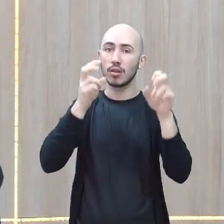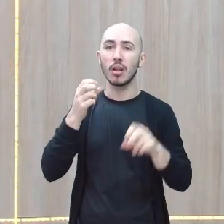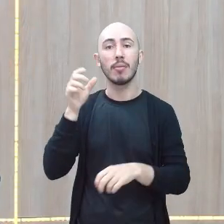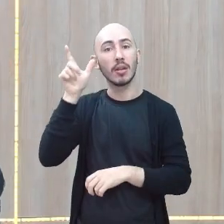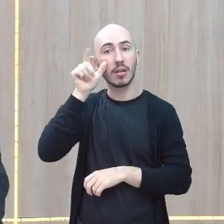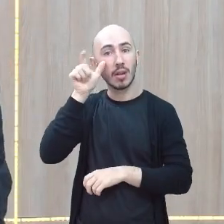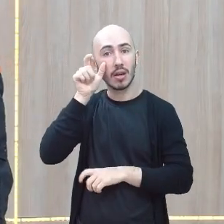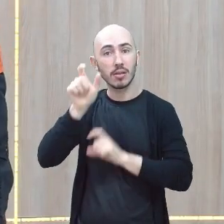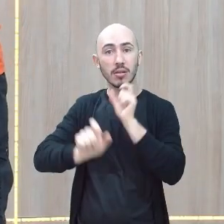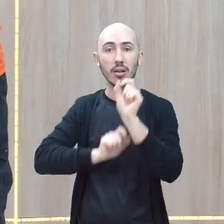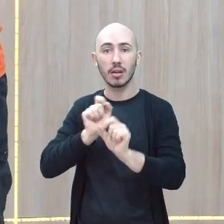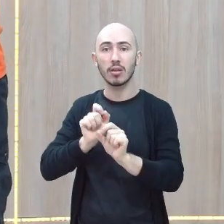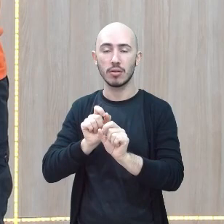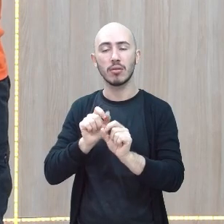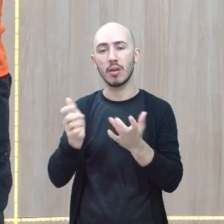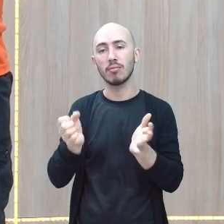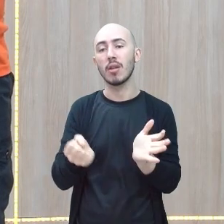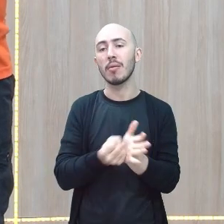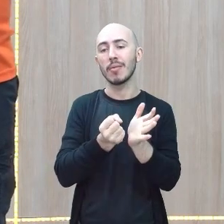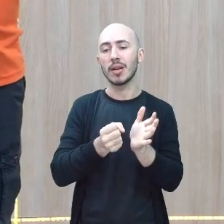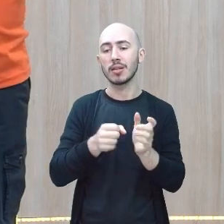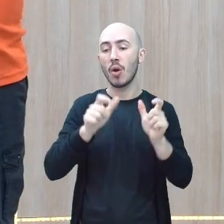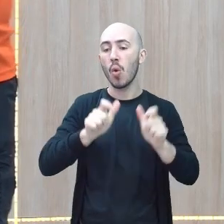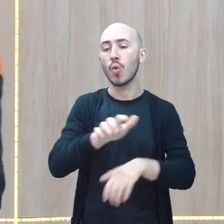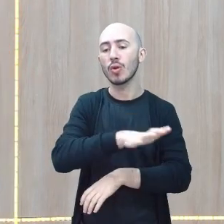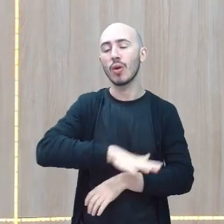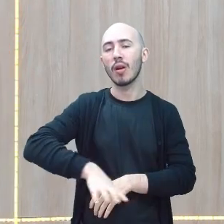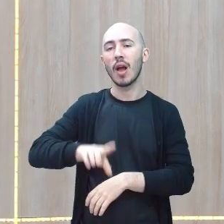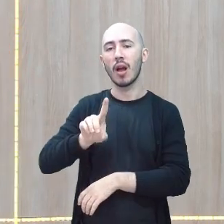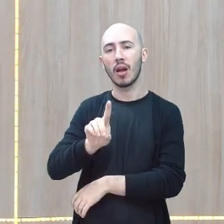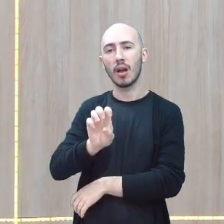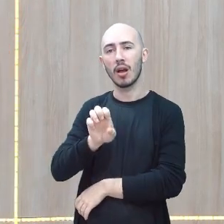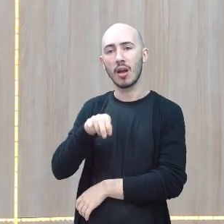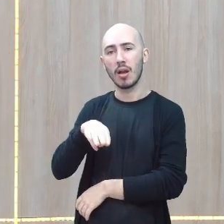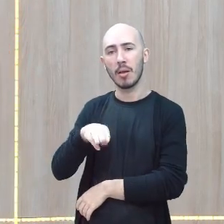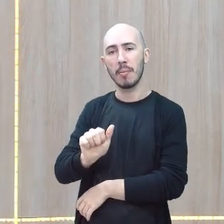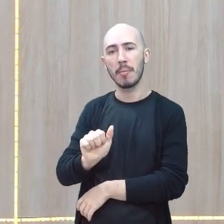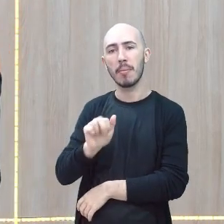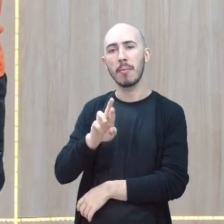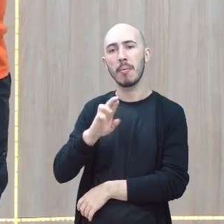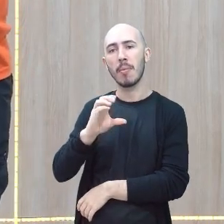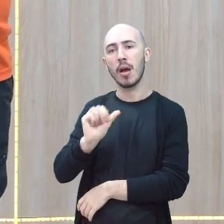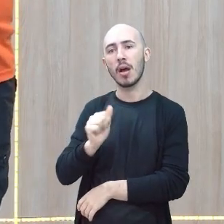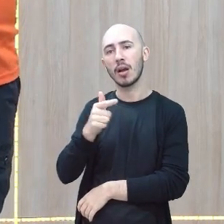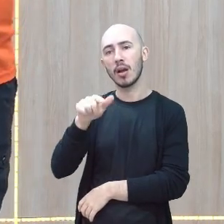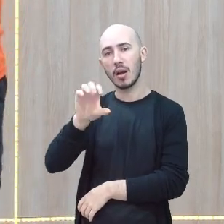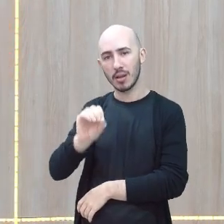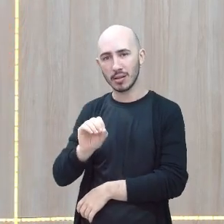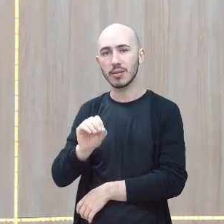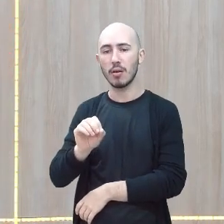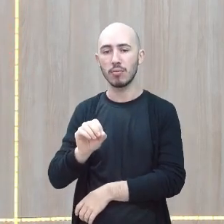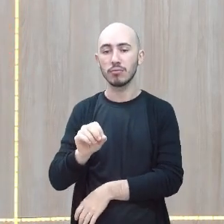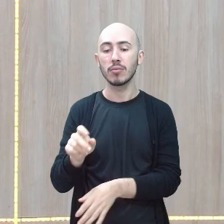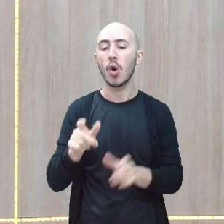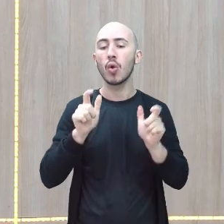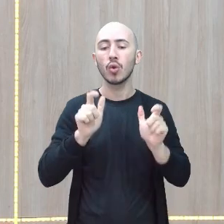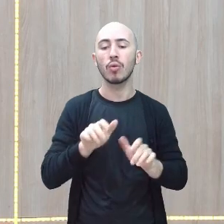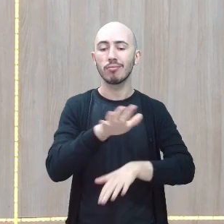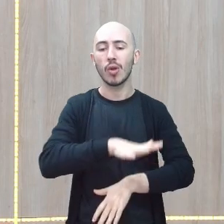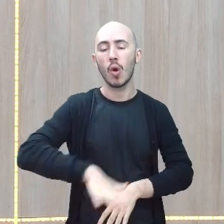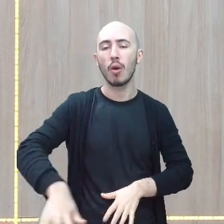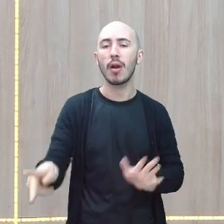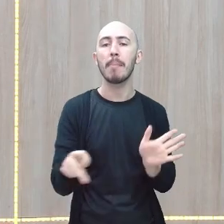A questão da demarcação territorial, a demarcação das terras indígenas. Então, muitos desses